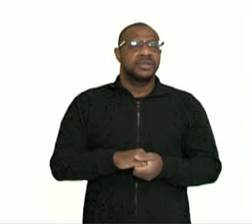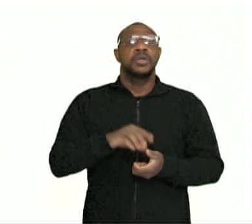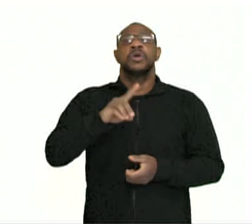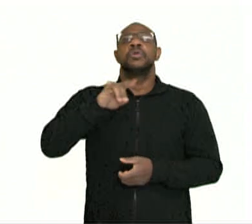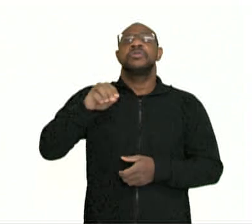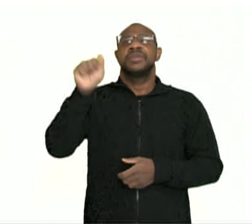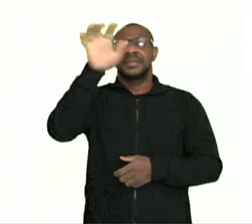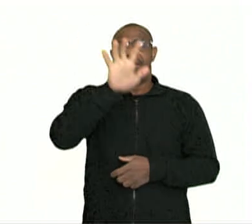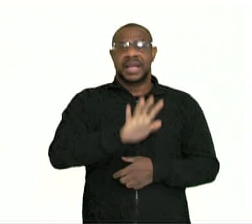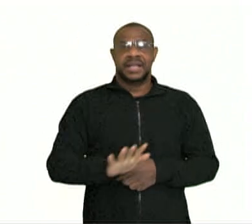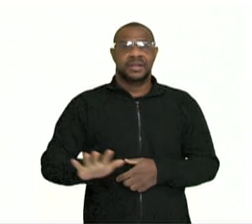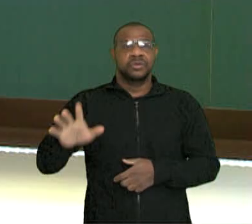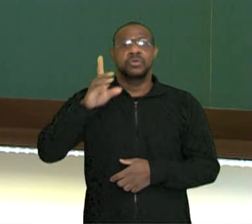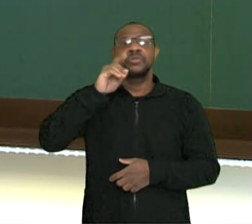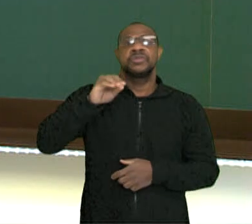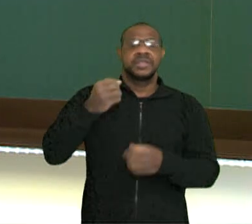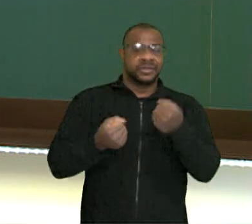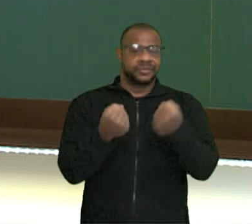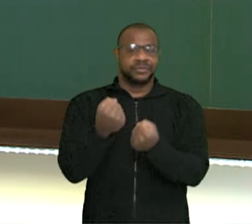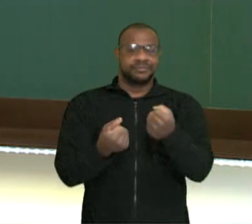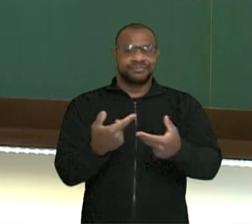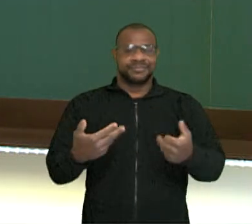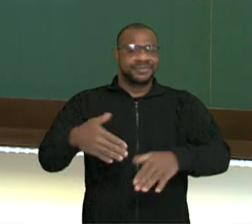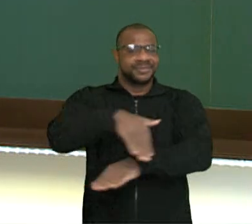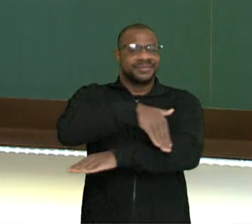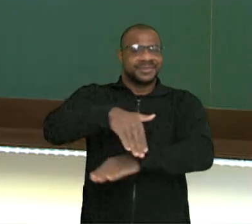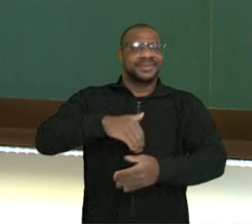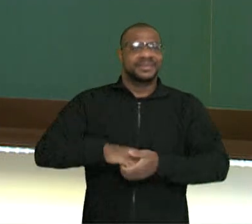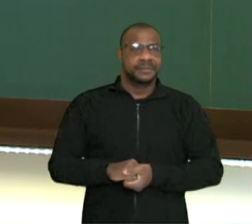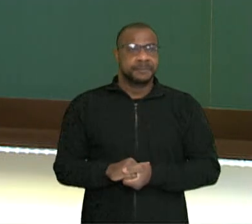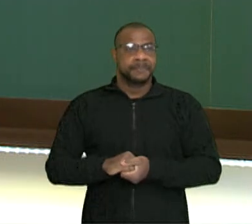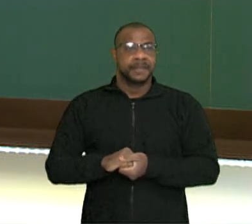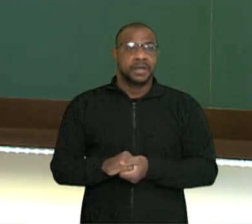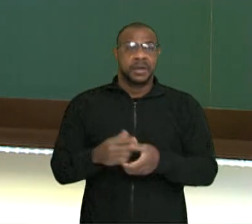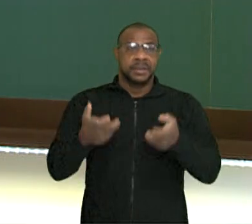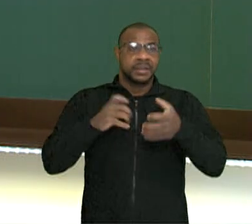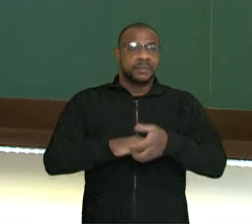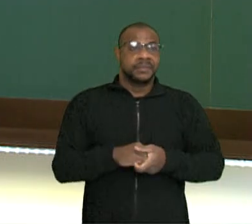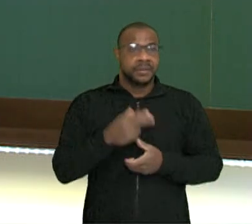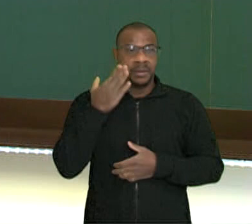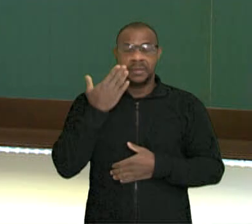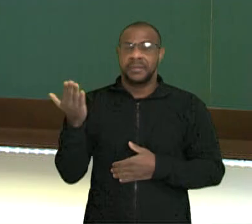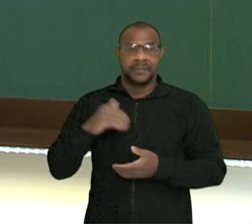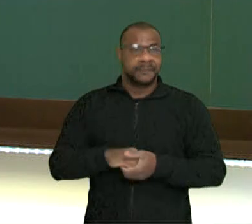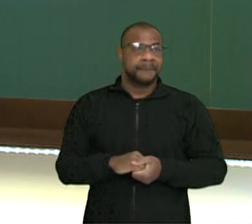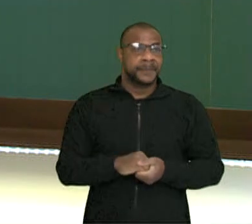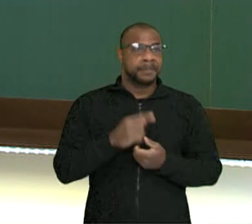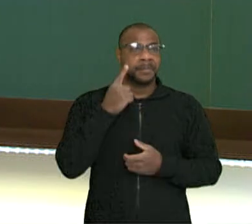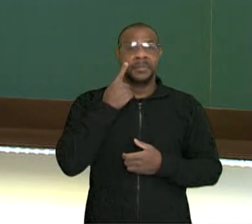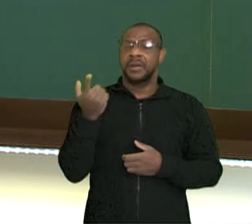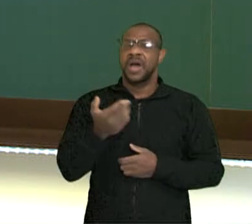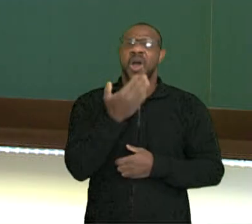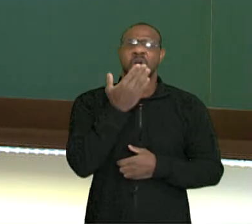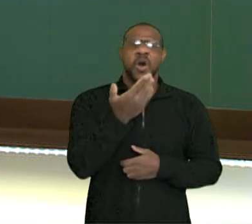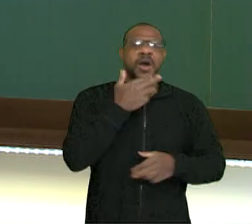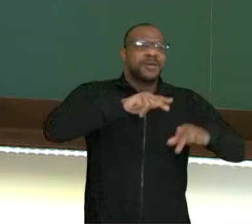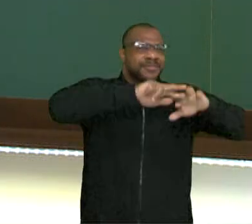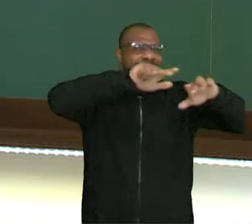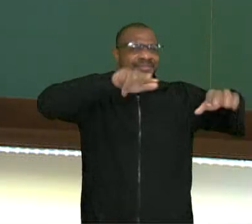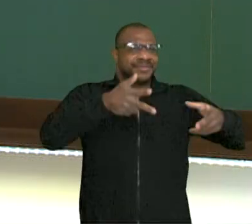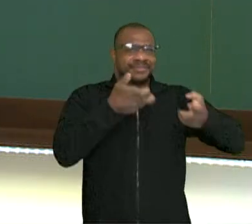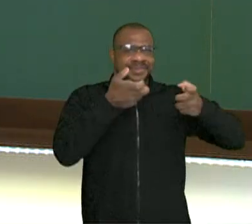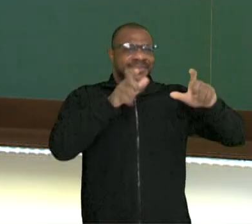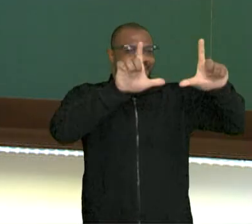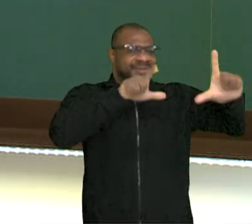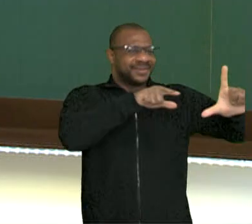Trânsito, celular, não fale no trânsito. Observe quando eu falei para você aqui, ó, em relação aos contrastes, as cores, ó, retomando